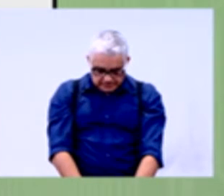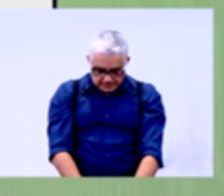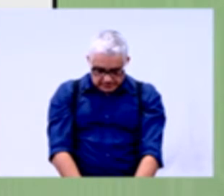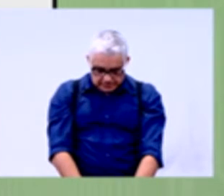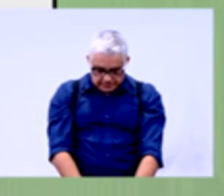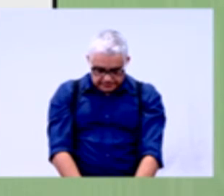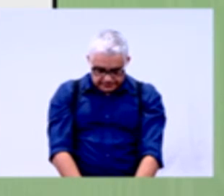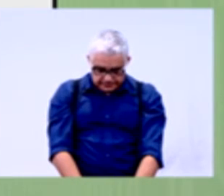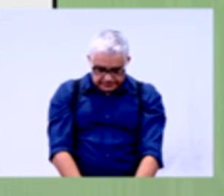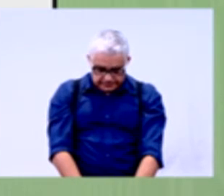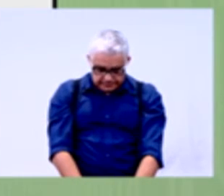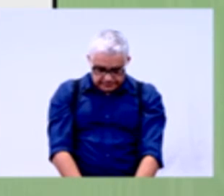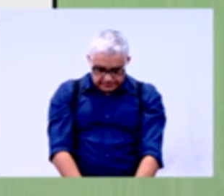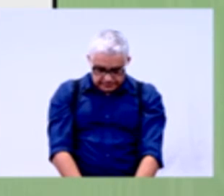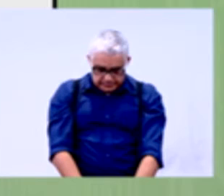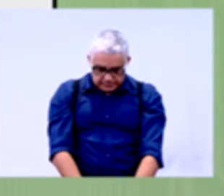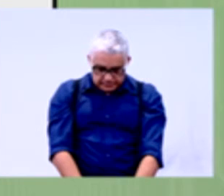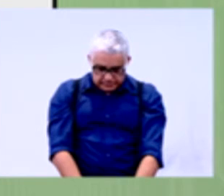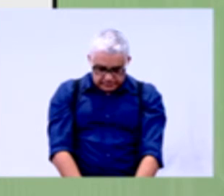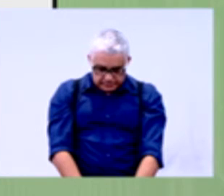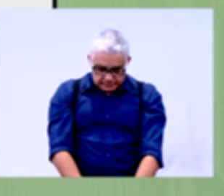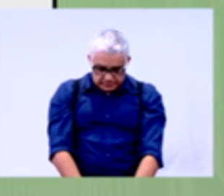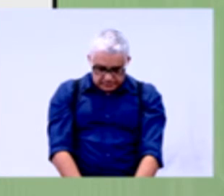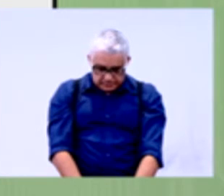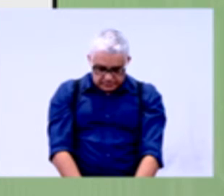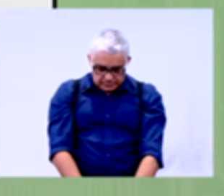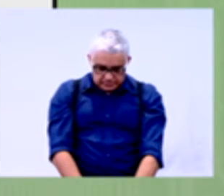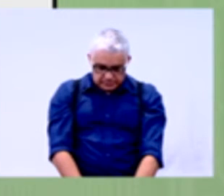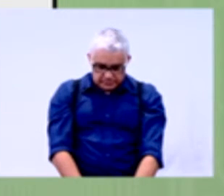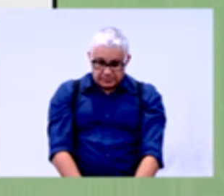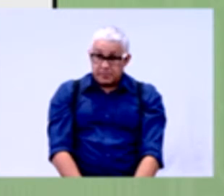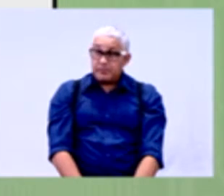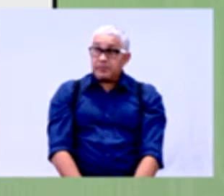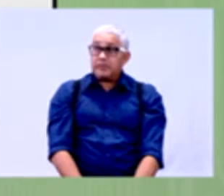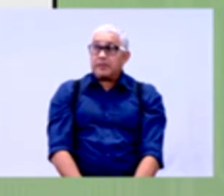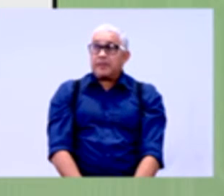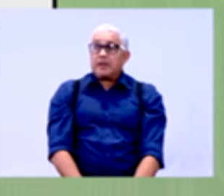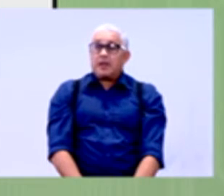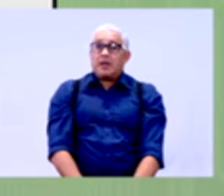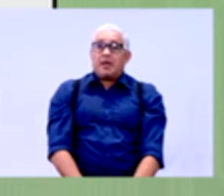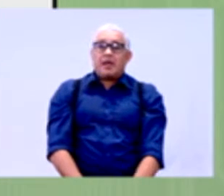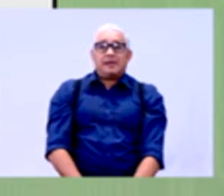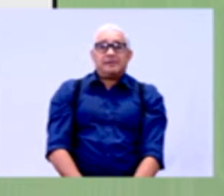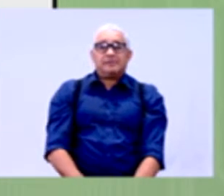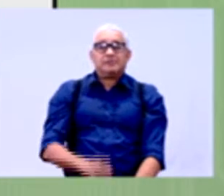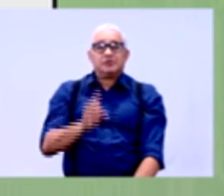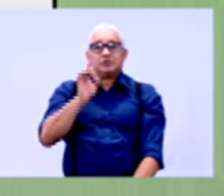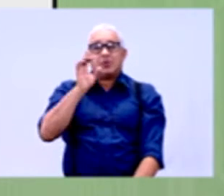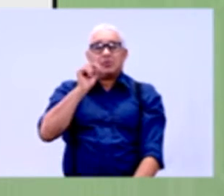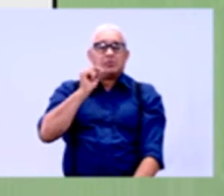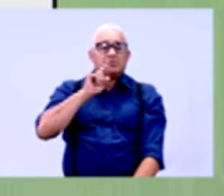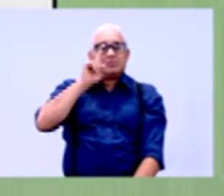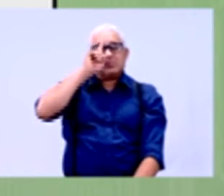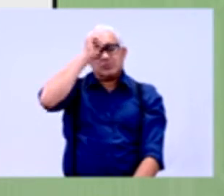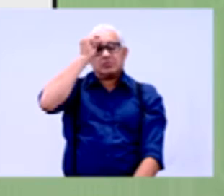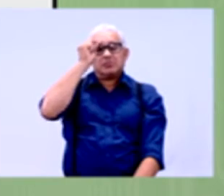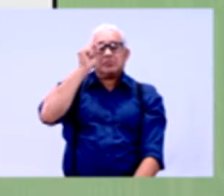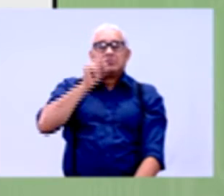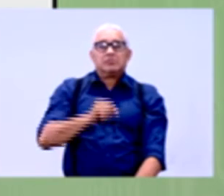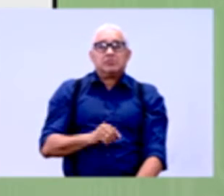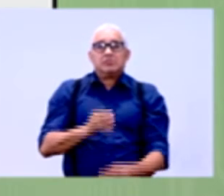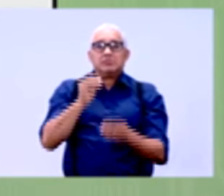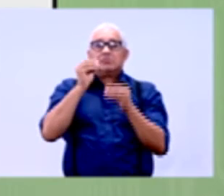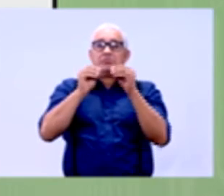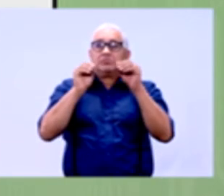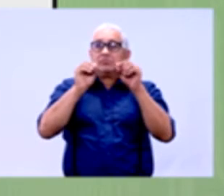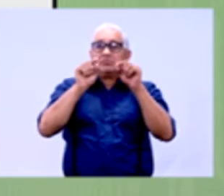Não ficou bem escrito ali, mas é só para vocês terem uma ideia da representação como fica. Então, sempre a ponta da seta